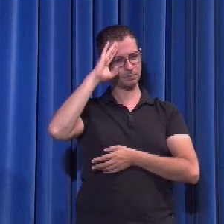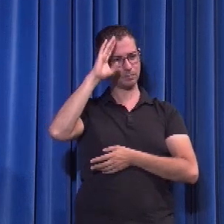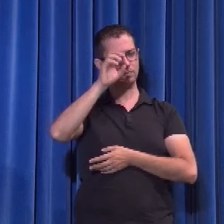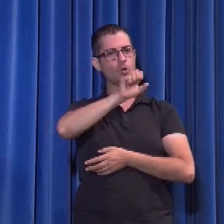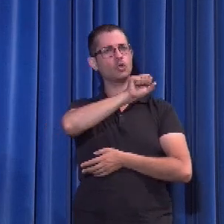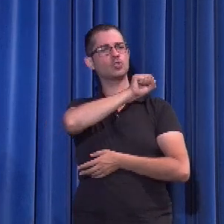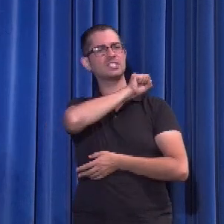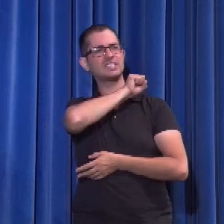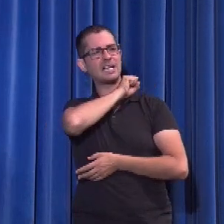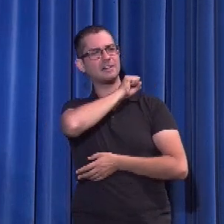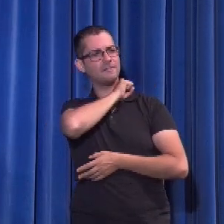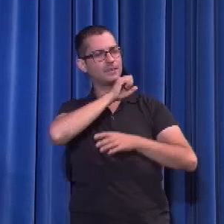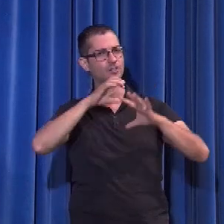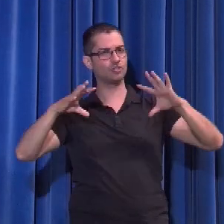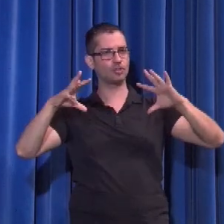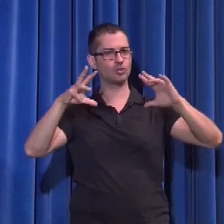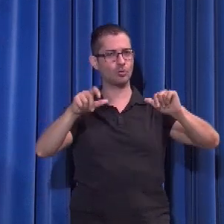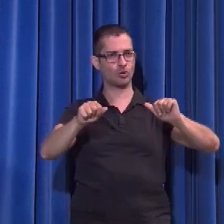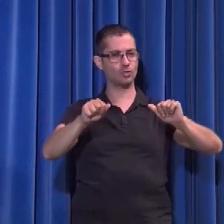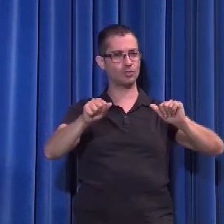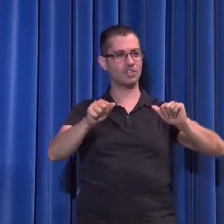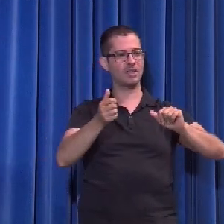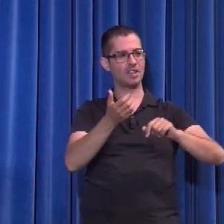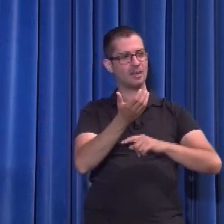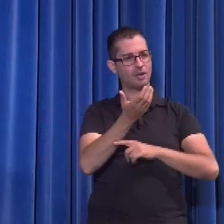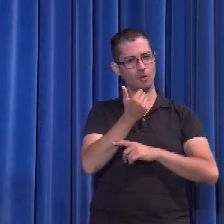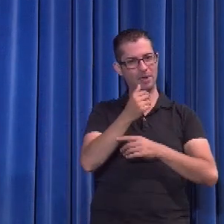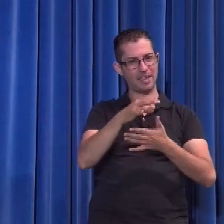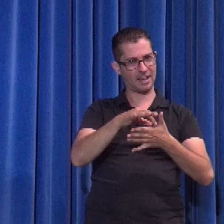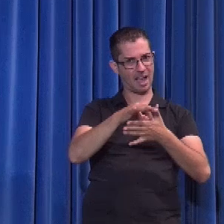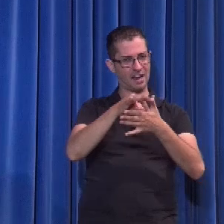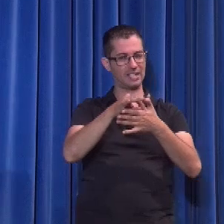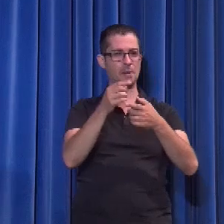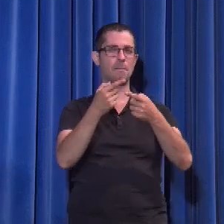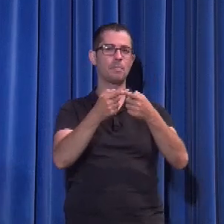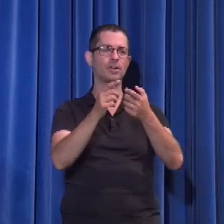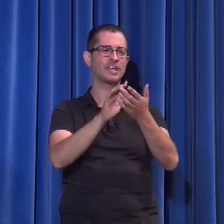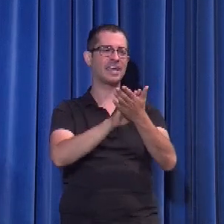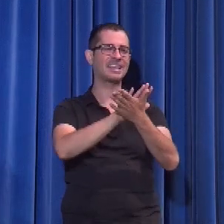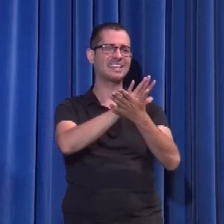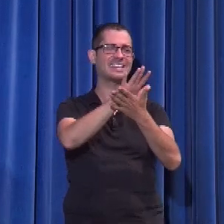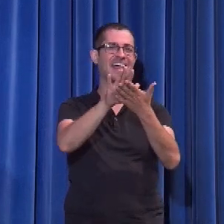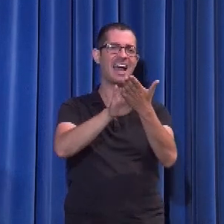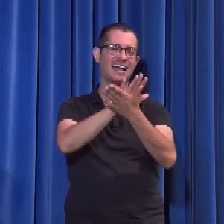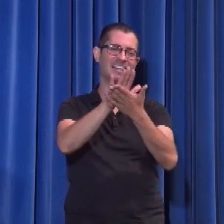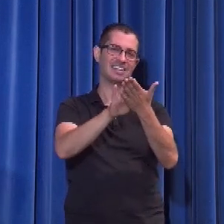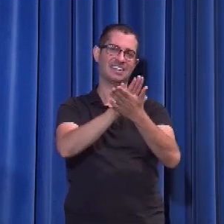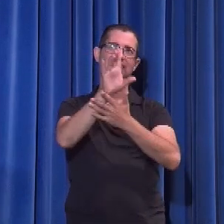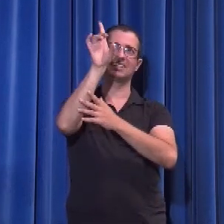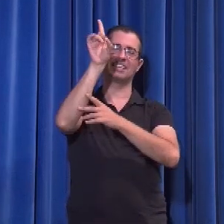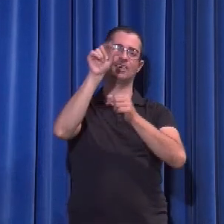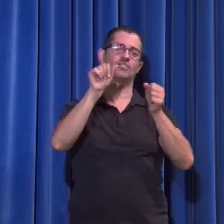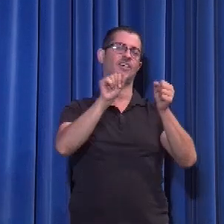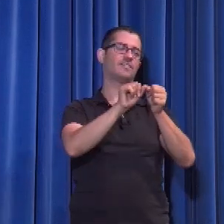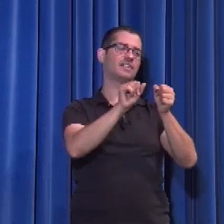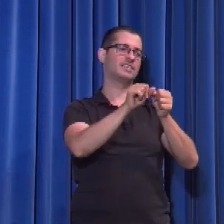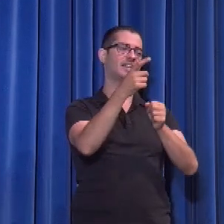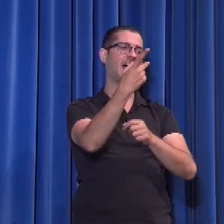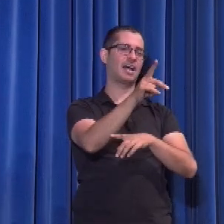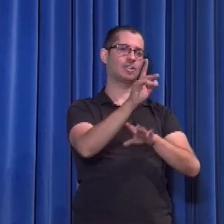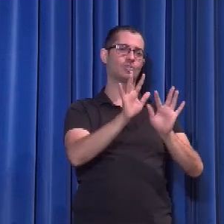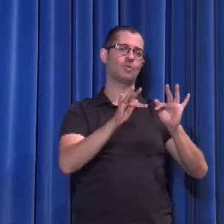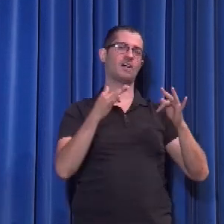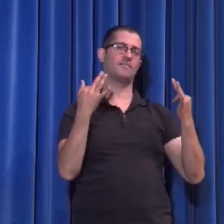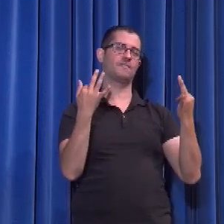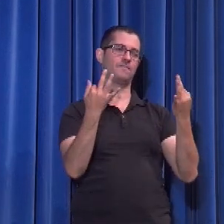vossos sacrifícios e comei carne. Porque nada falei a vossos pais no